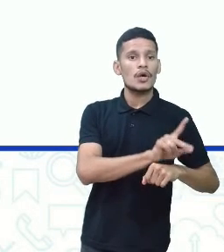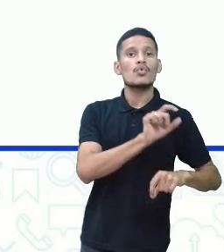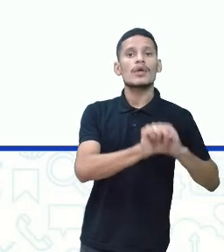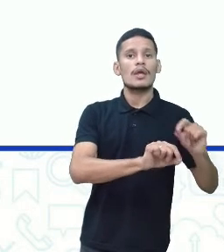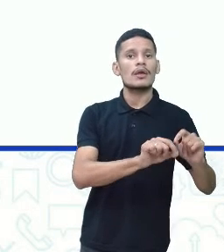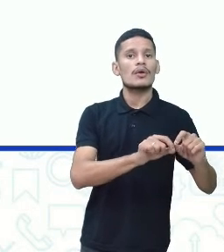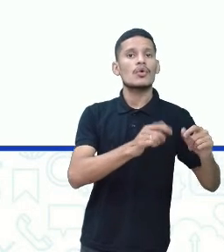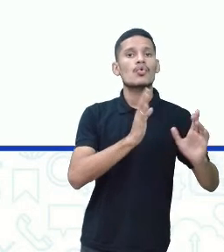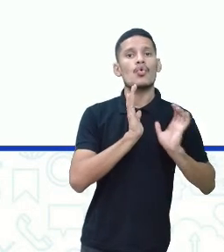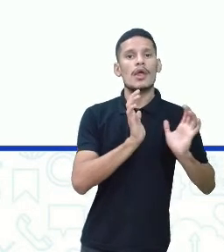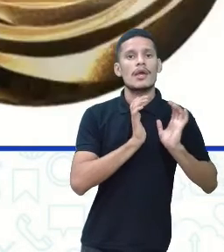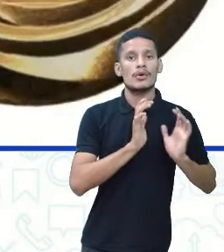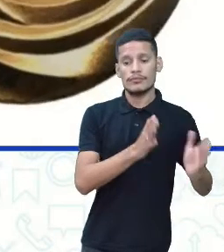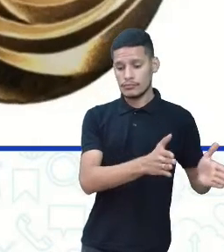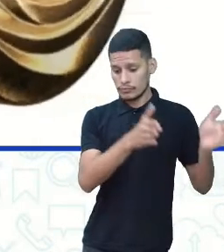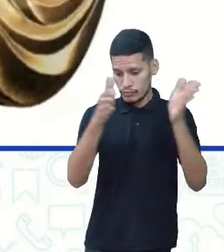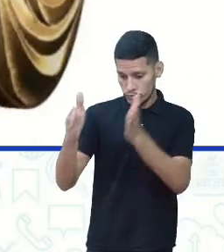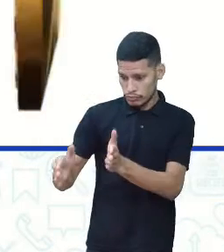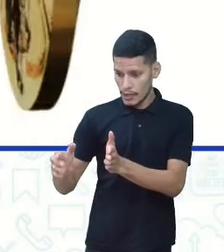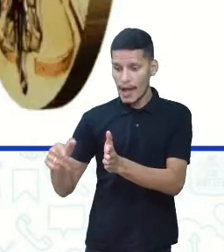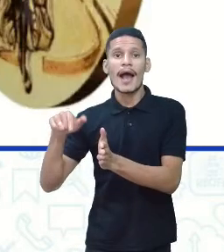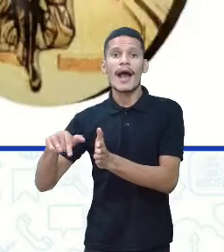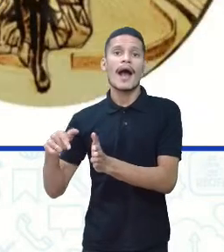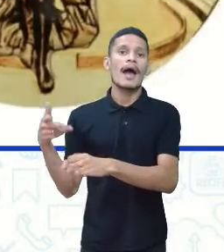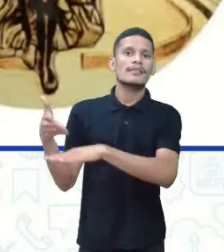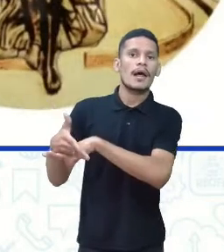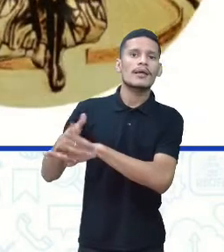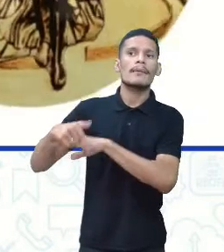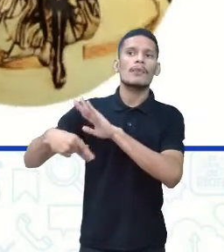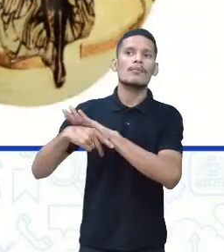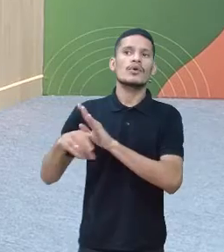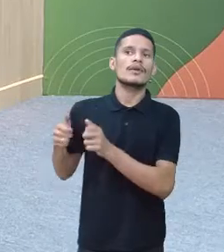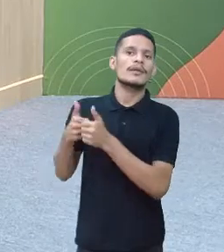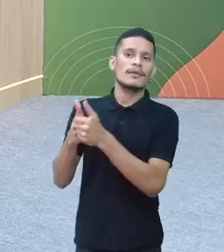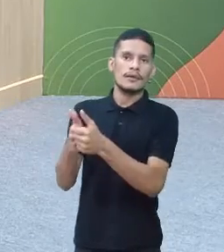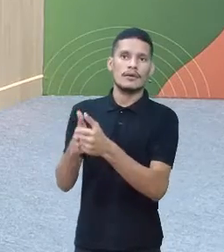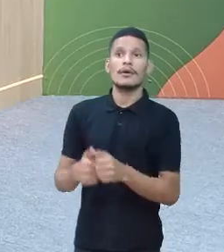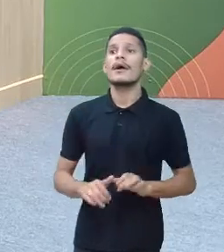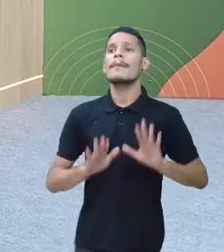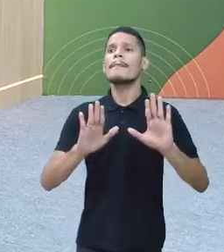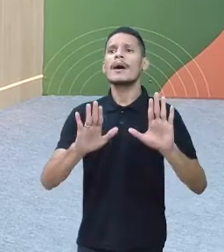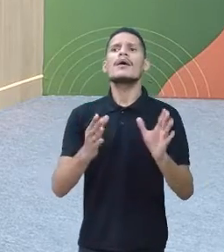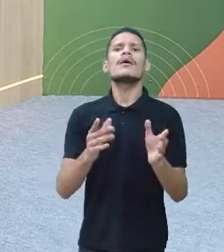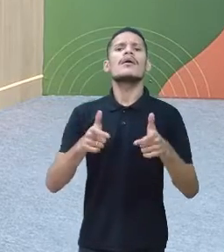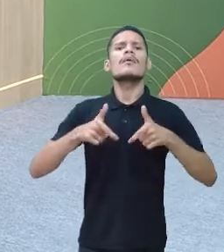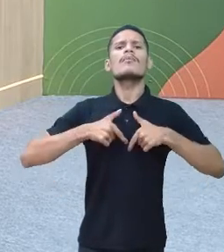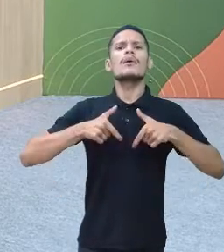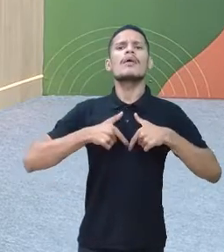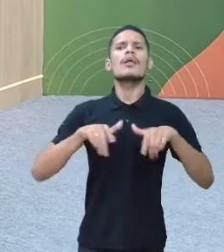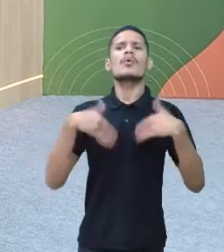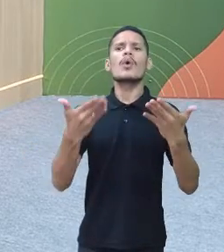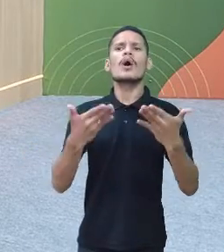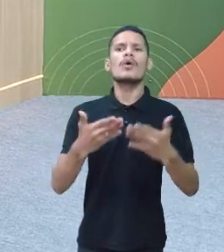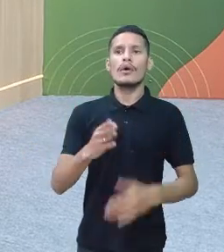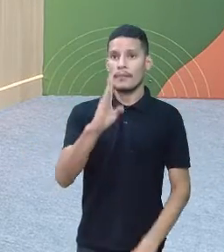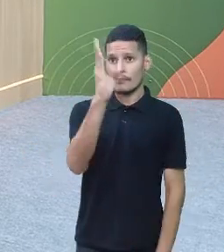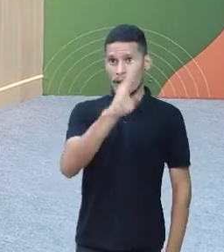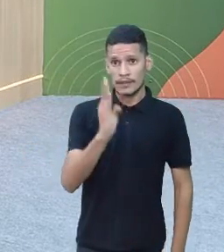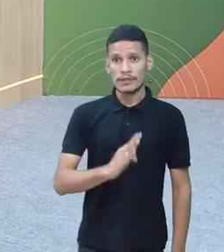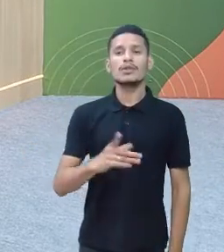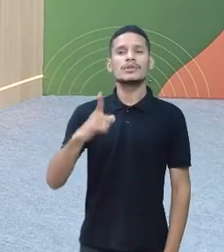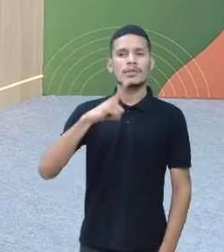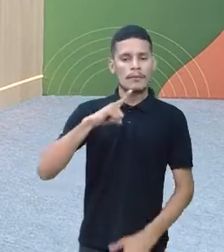do ataque é o guia. Tranquilo? Vamos falar rapidamente do quadro geral de medalha. O Brasil conseguiu mais